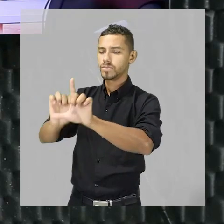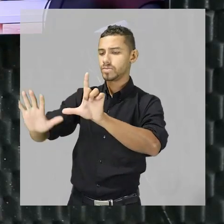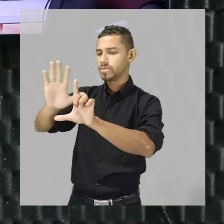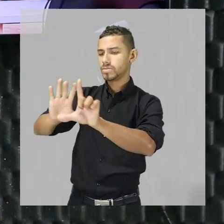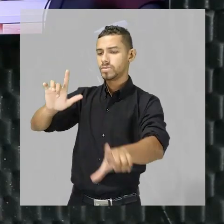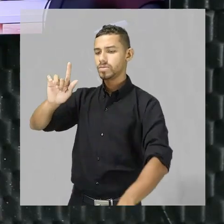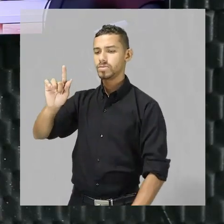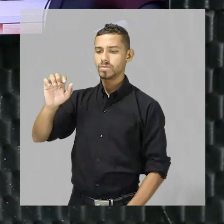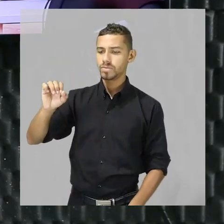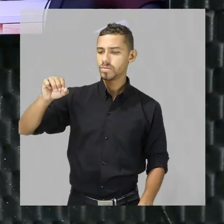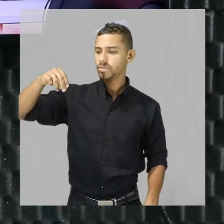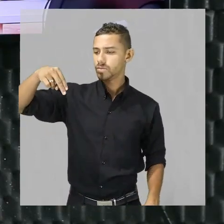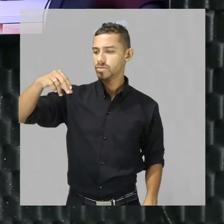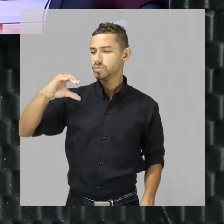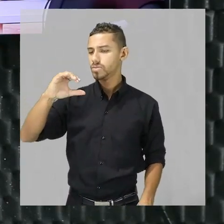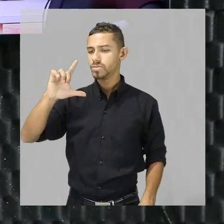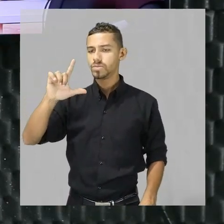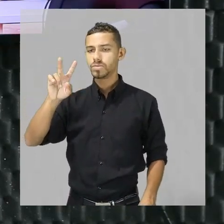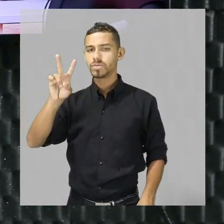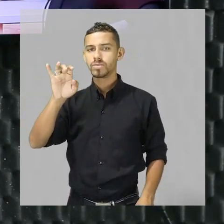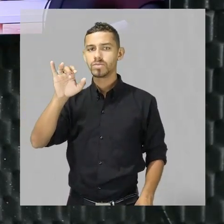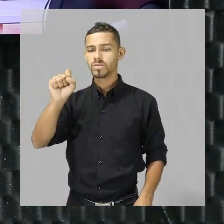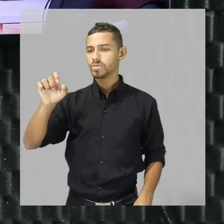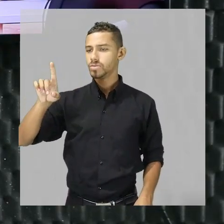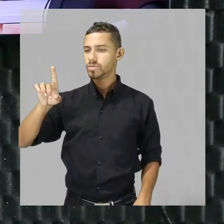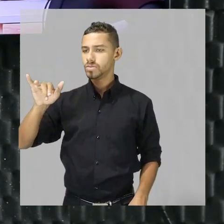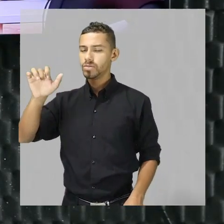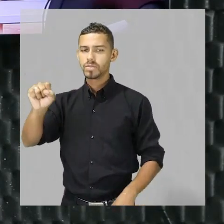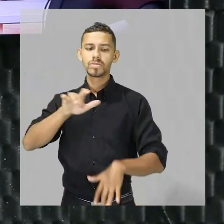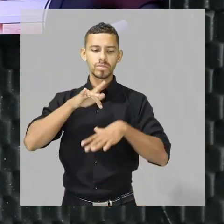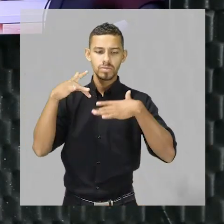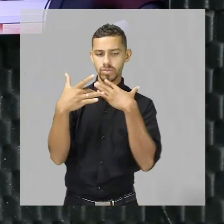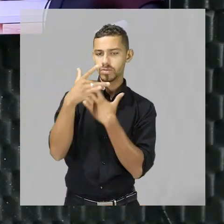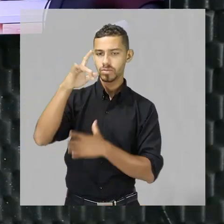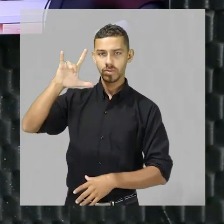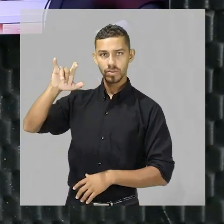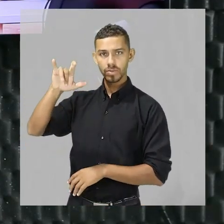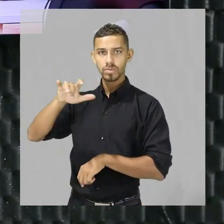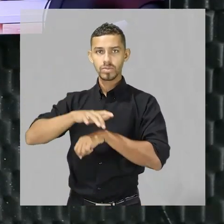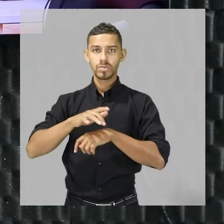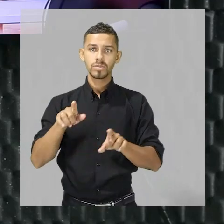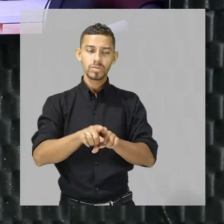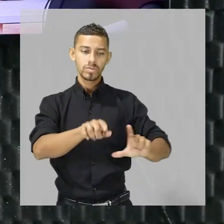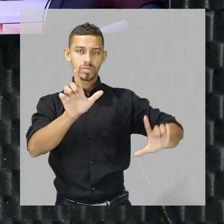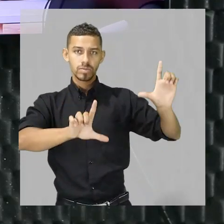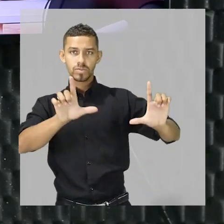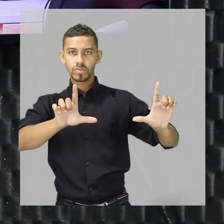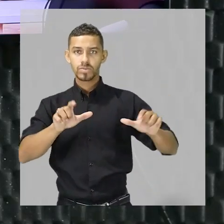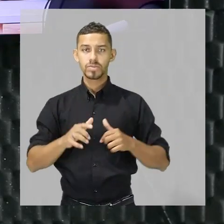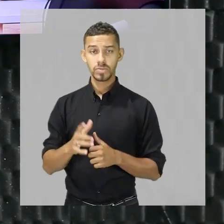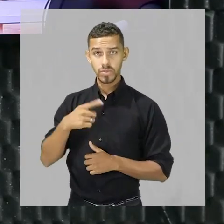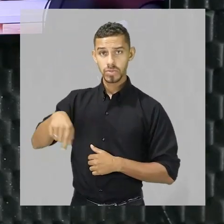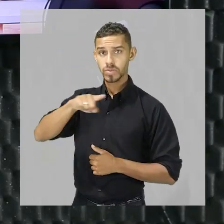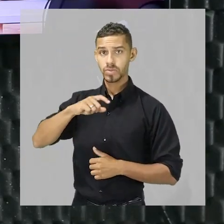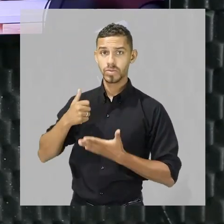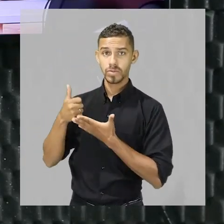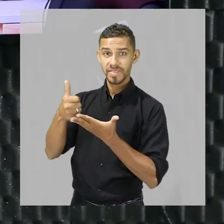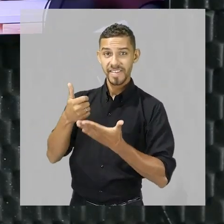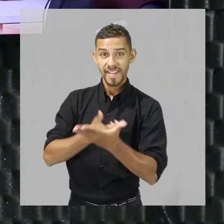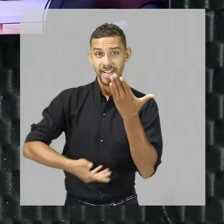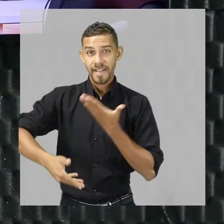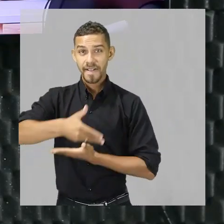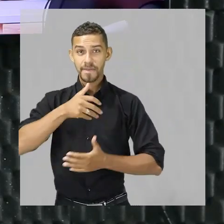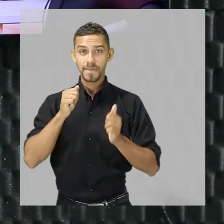Dias, que está no YouTube. Tem também as nossas redes sociais, pelo Instagram e, claro, acompanha a gente aí pela televisão. Estamos aí para te ajudar,